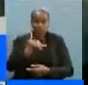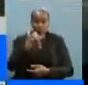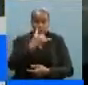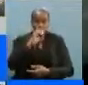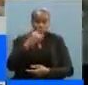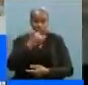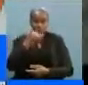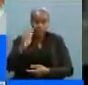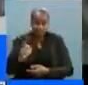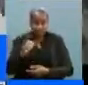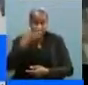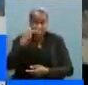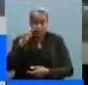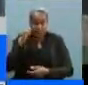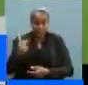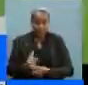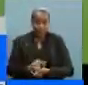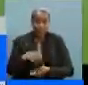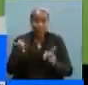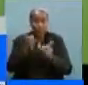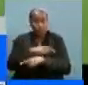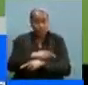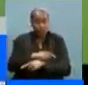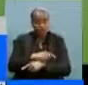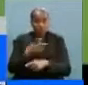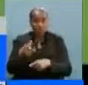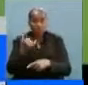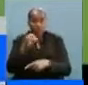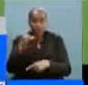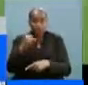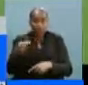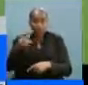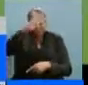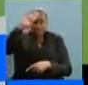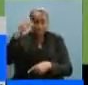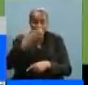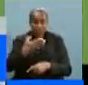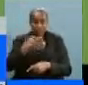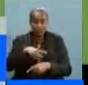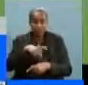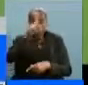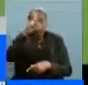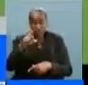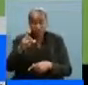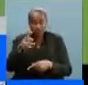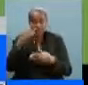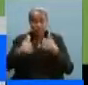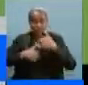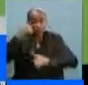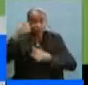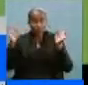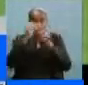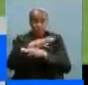camarões trocaram a sua prova pela edição de 2021 o egito com sete triunfos é o recordista de vitórias no campeonato